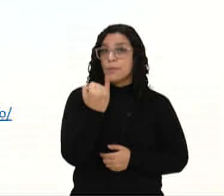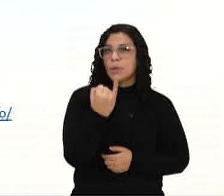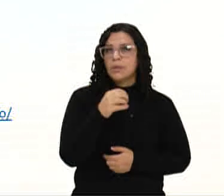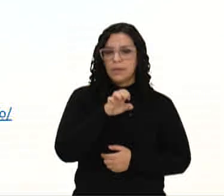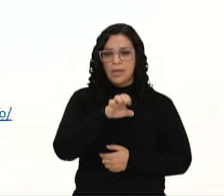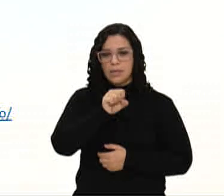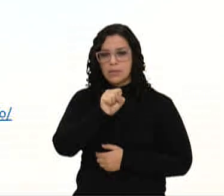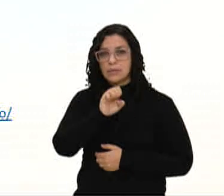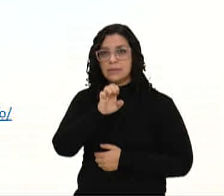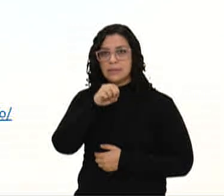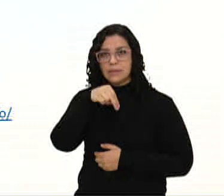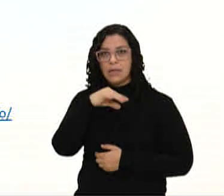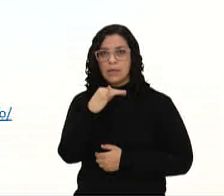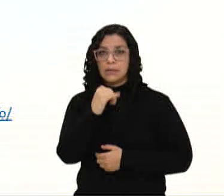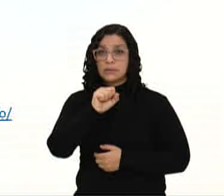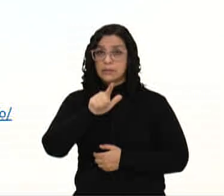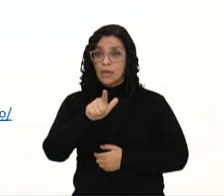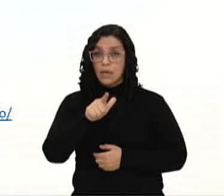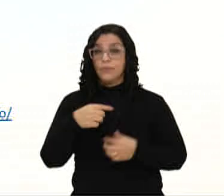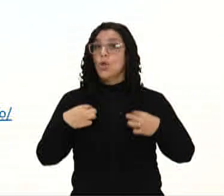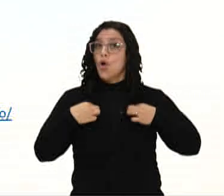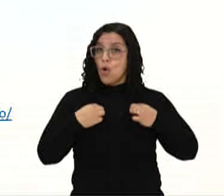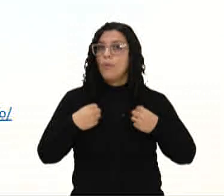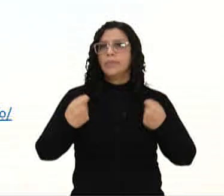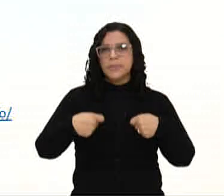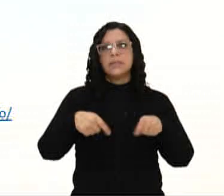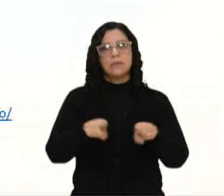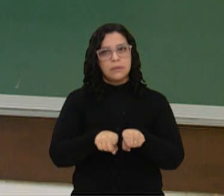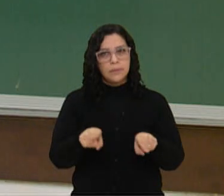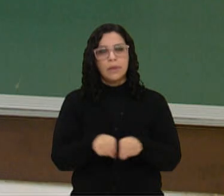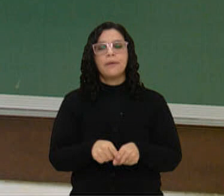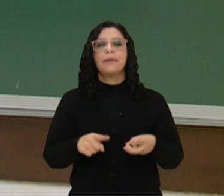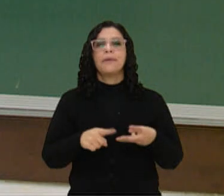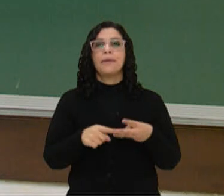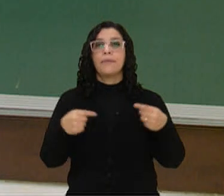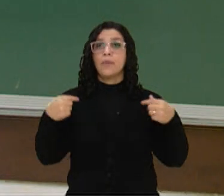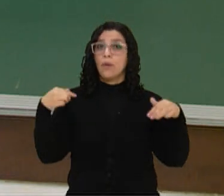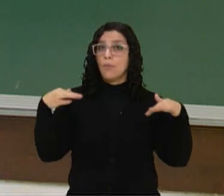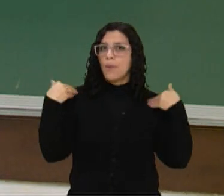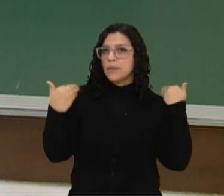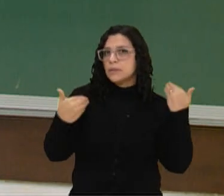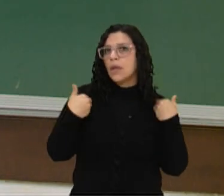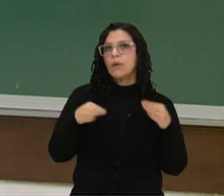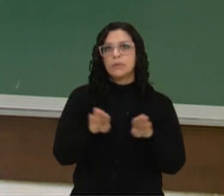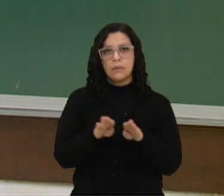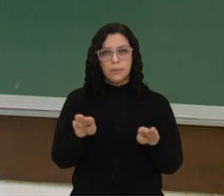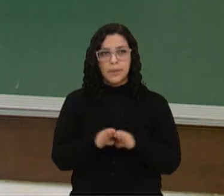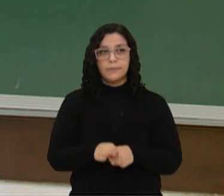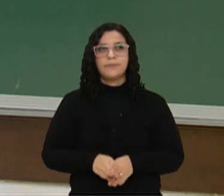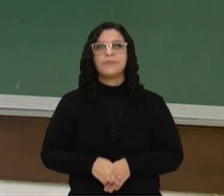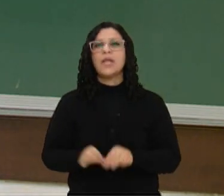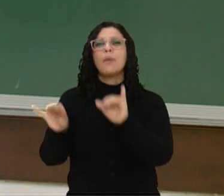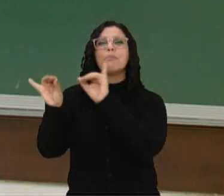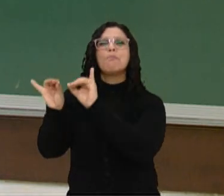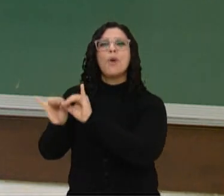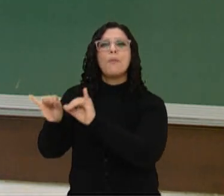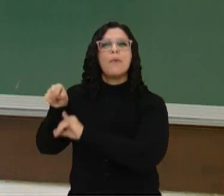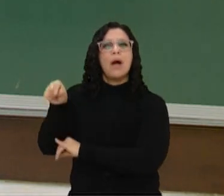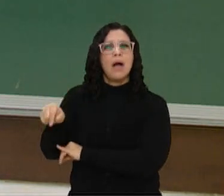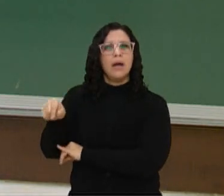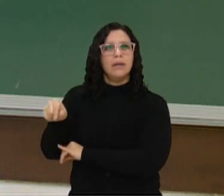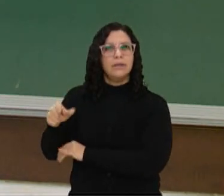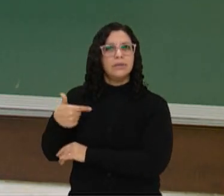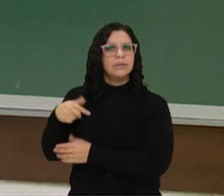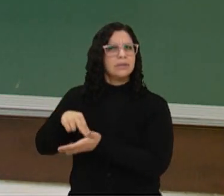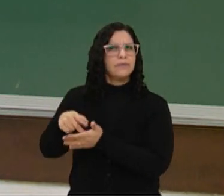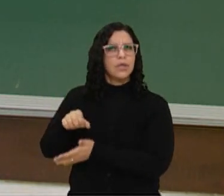consumo essencial. O vestuário é um tipo de consumo essencial. O lazer também. Um supérfluo, um consumo